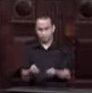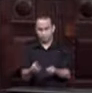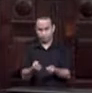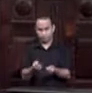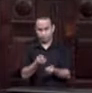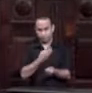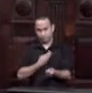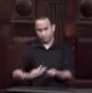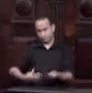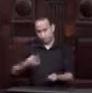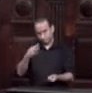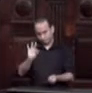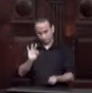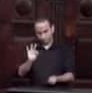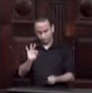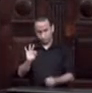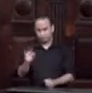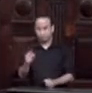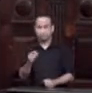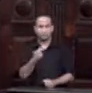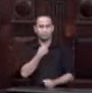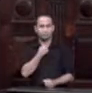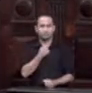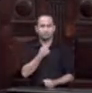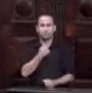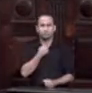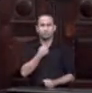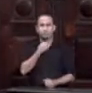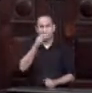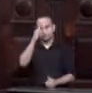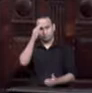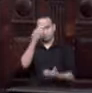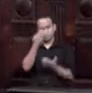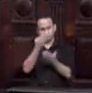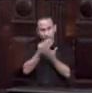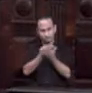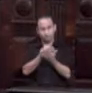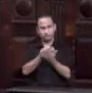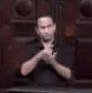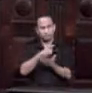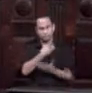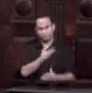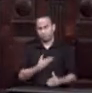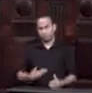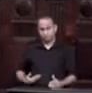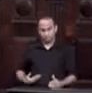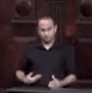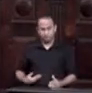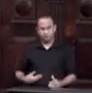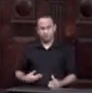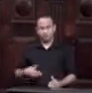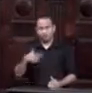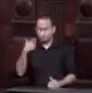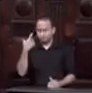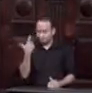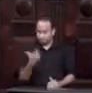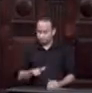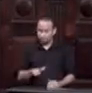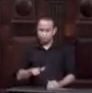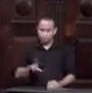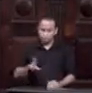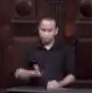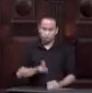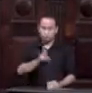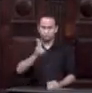federal, não podemos acreditar que isso tem um bom termo. Mais uma vez,